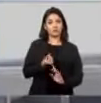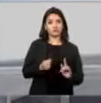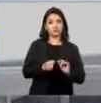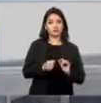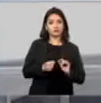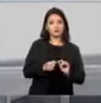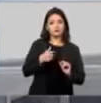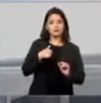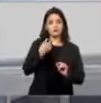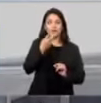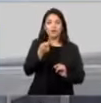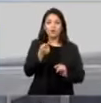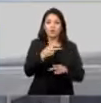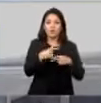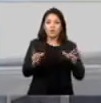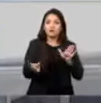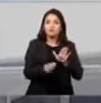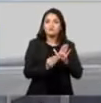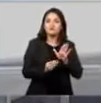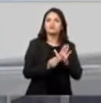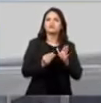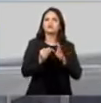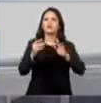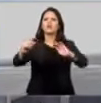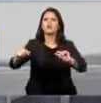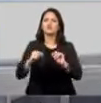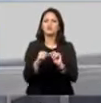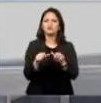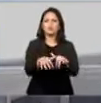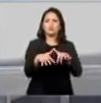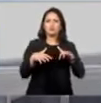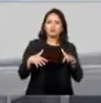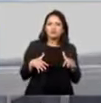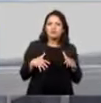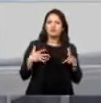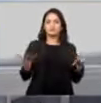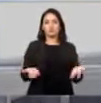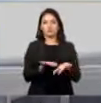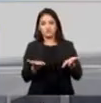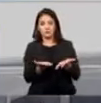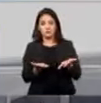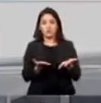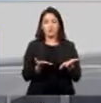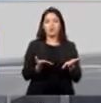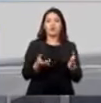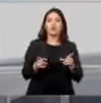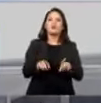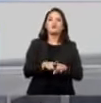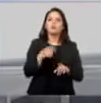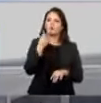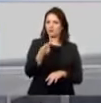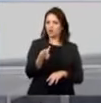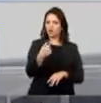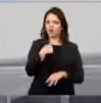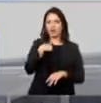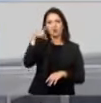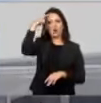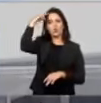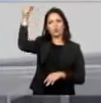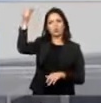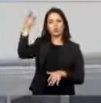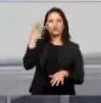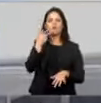comentários sobre os casos que motivaram essa audiência para os especialistas mais preparados do que eu e vou falar como autora sobre